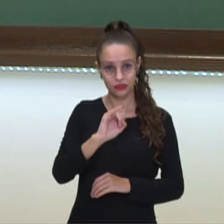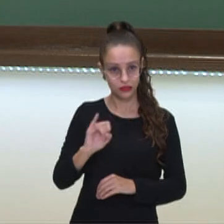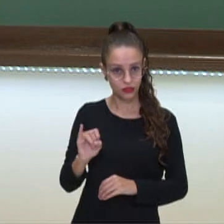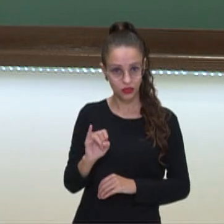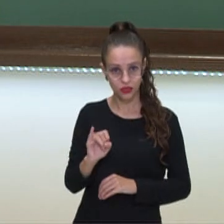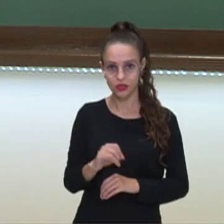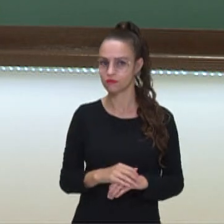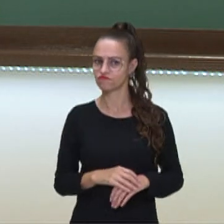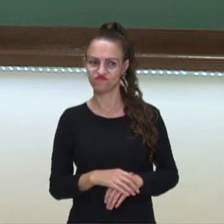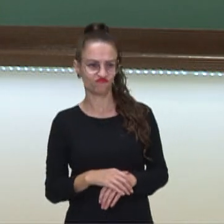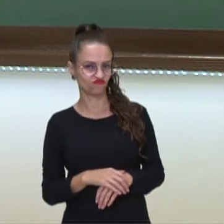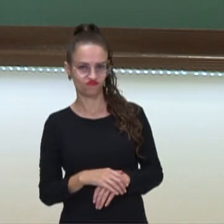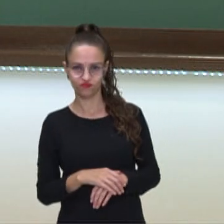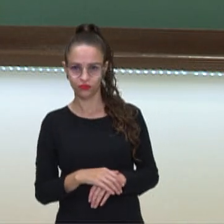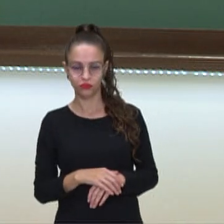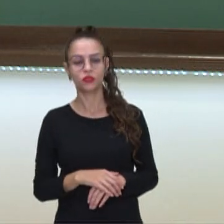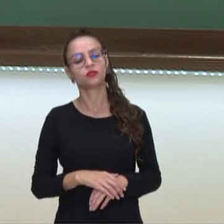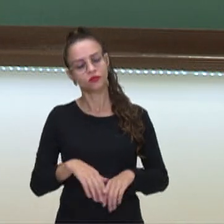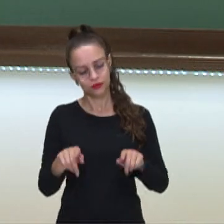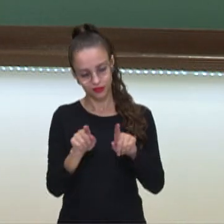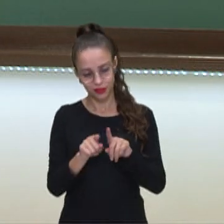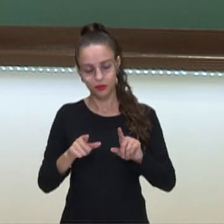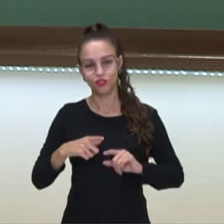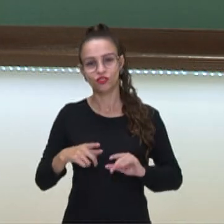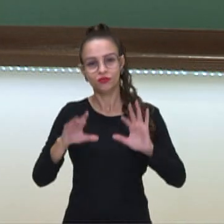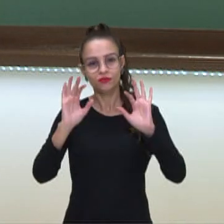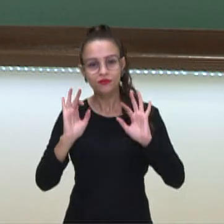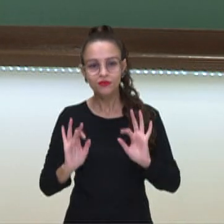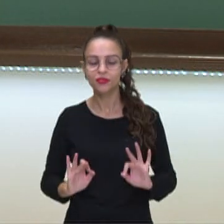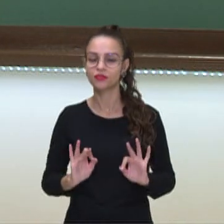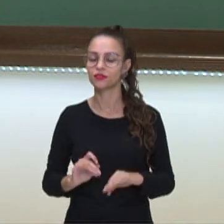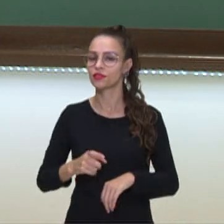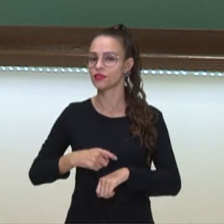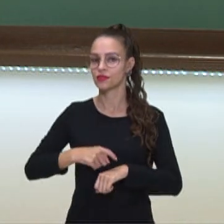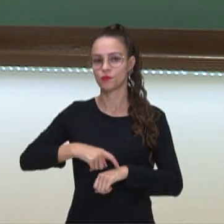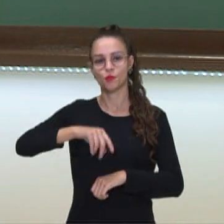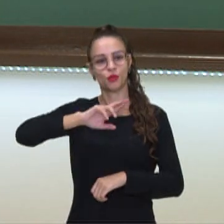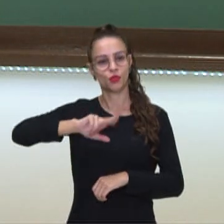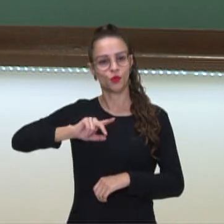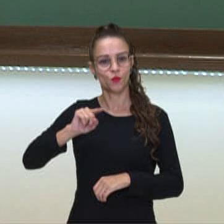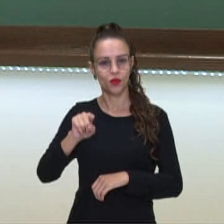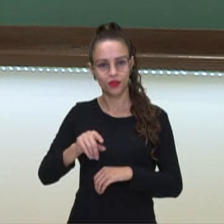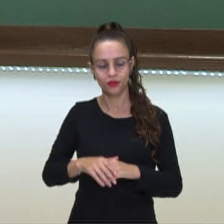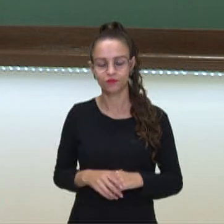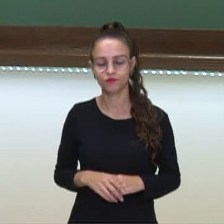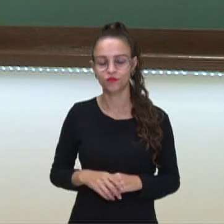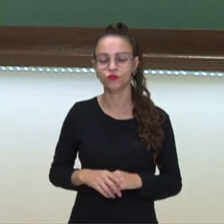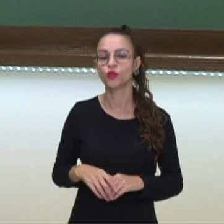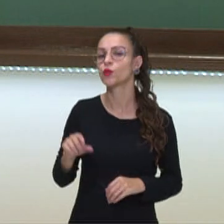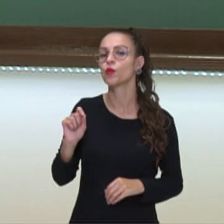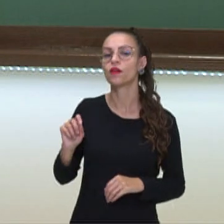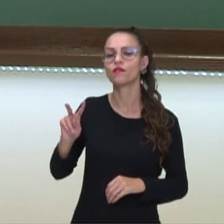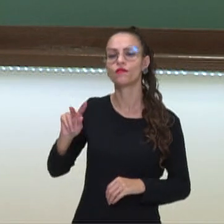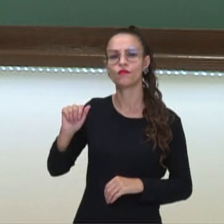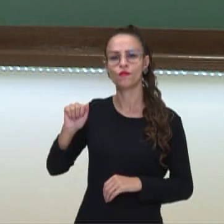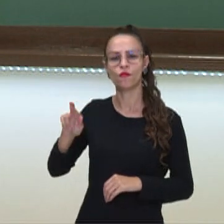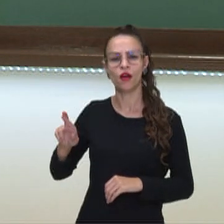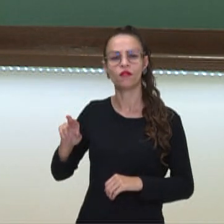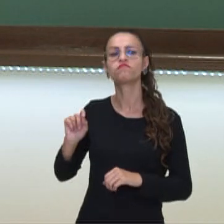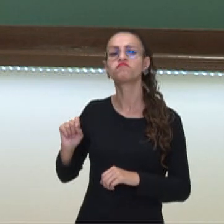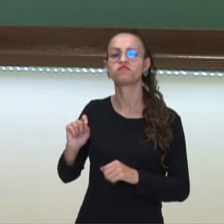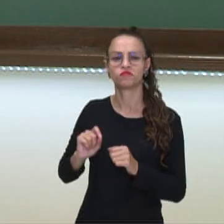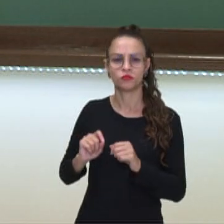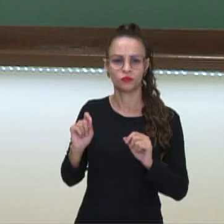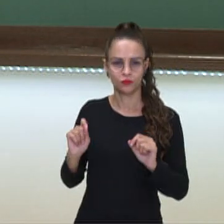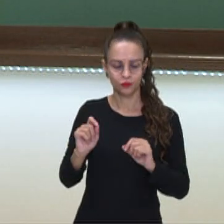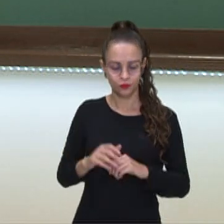marcou o pênalti, ele também tinha certeza naquele momento que não foi o pênalti. O que o VAR faz?